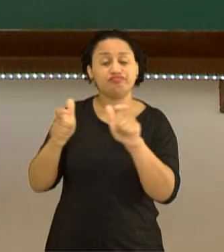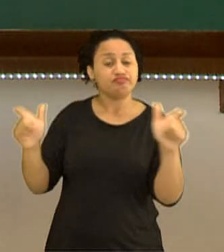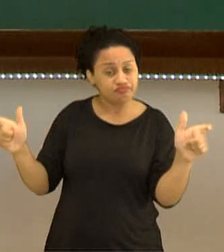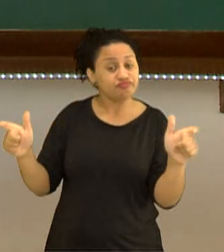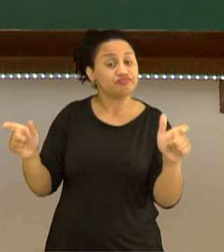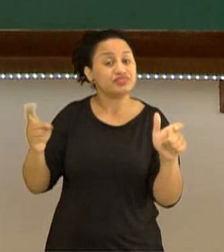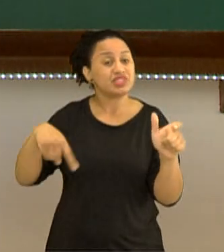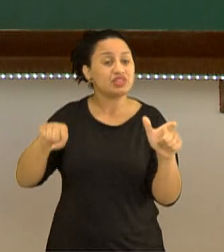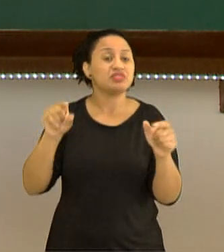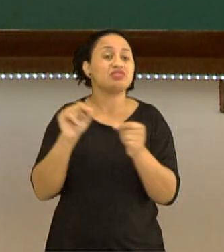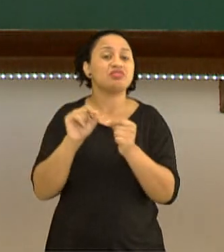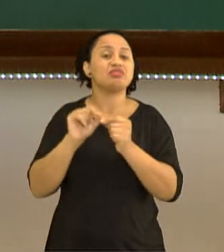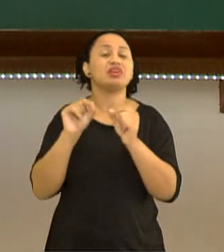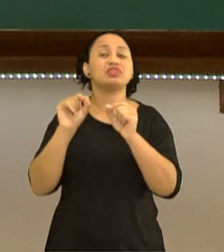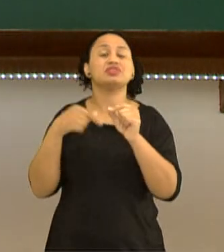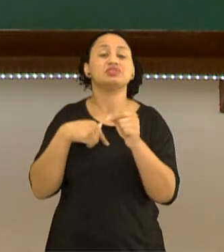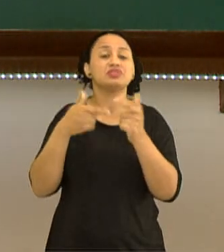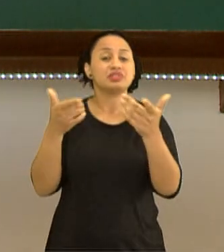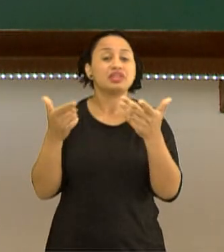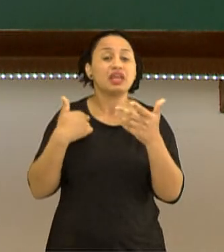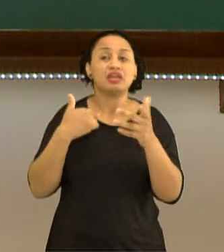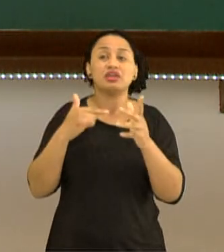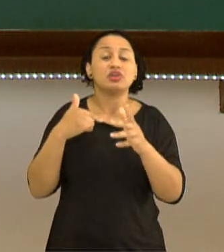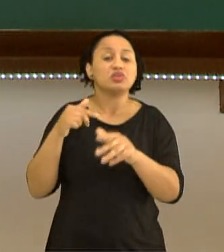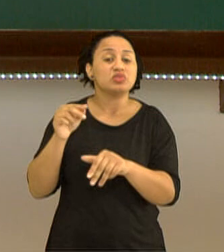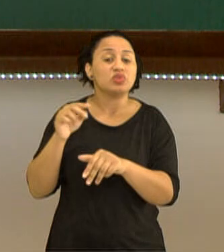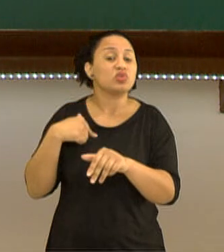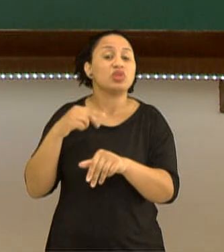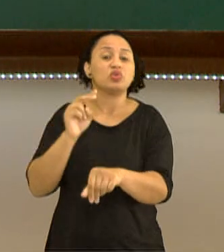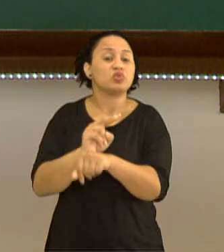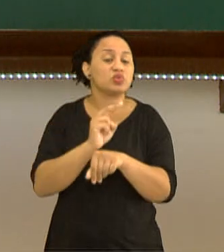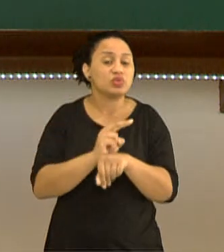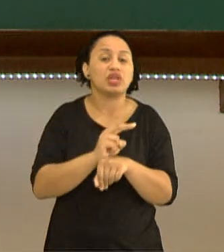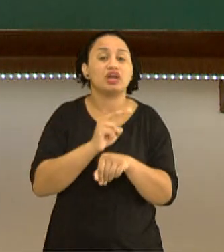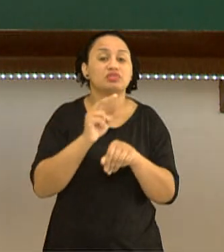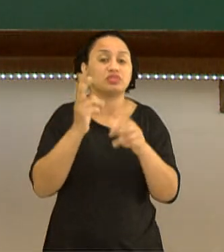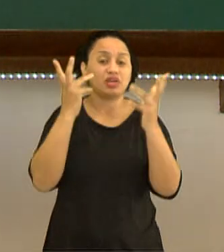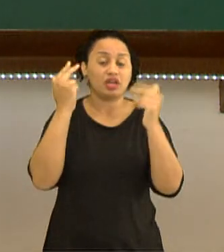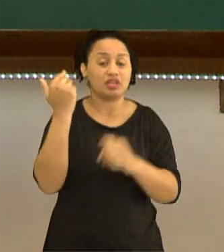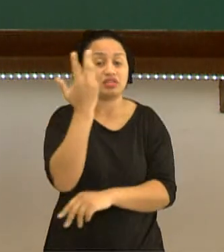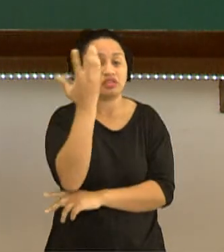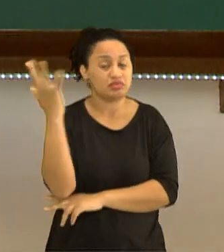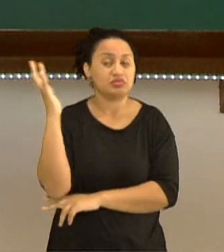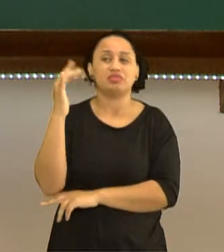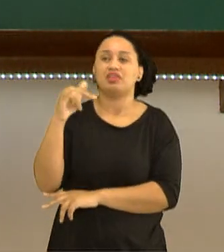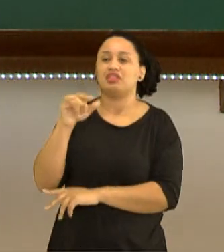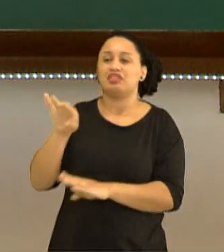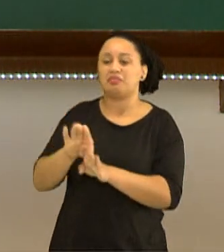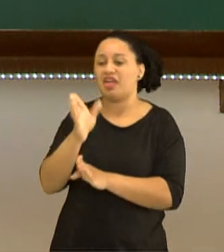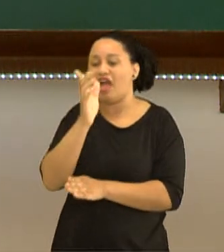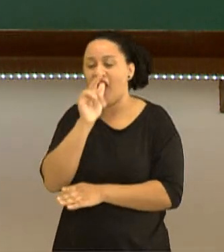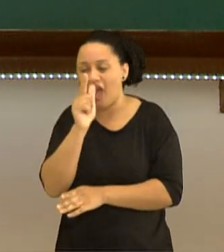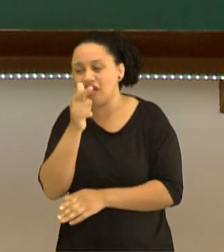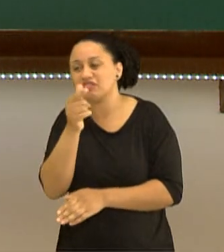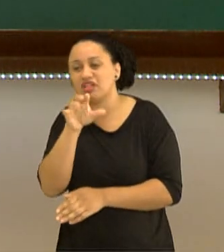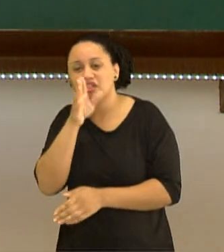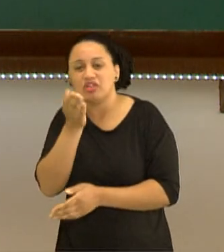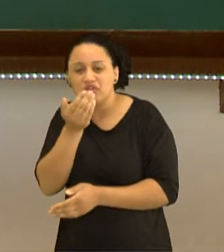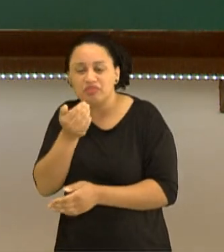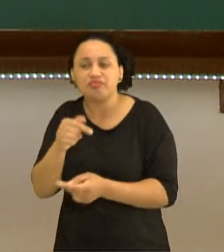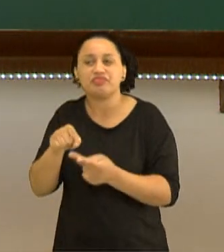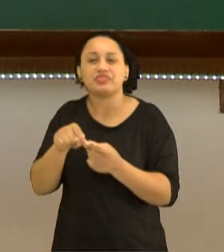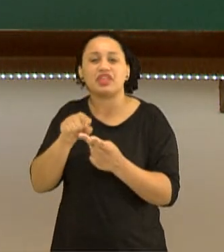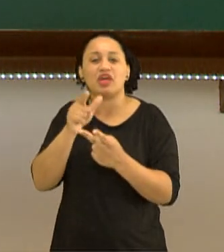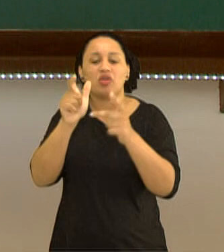isso já gera um desprendimento da natureza, além da água que eles consomem, do pasto. Sem falar nisso